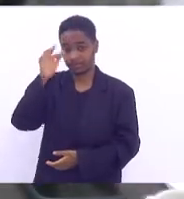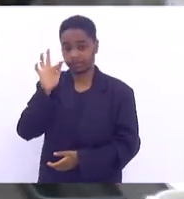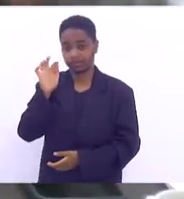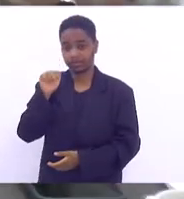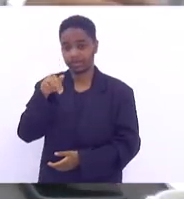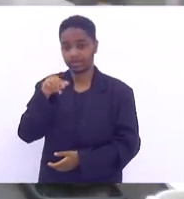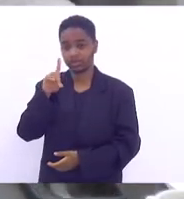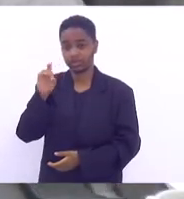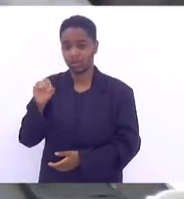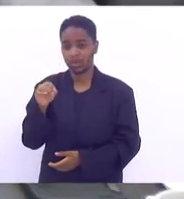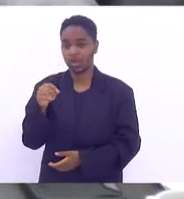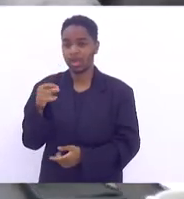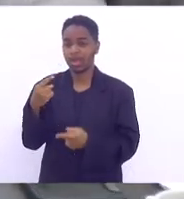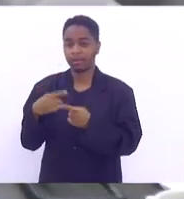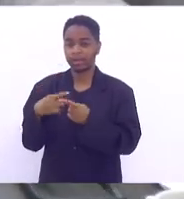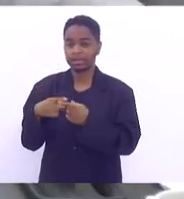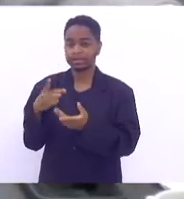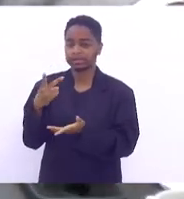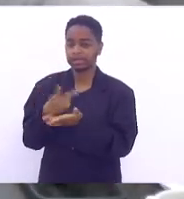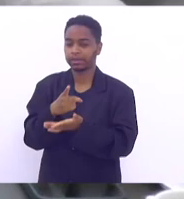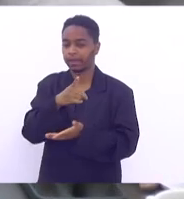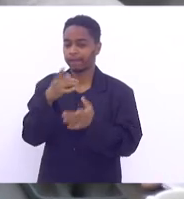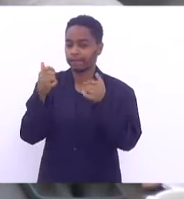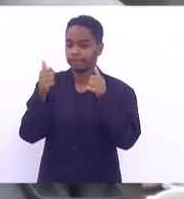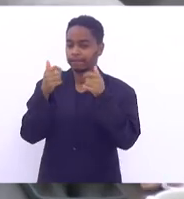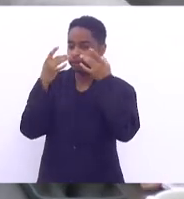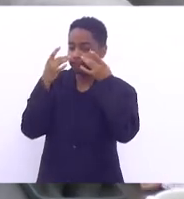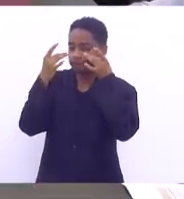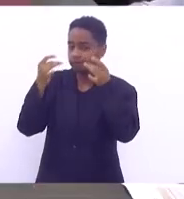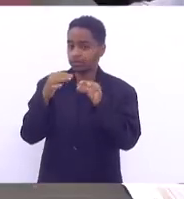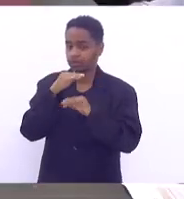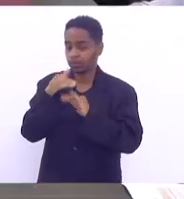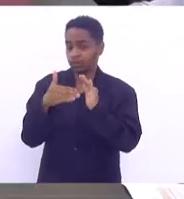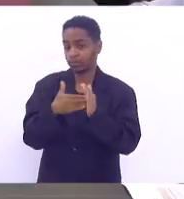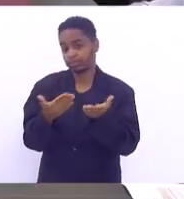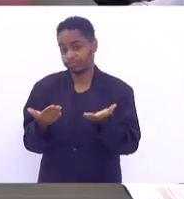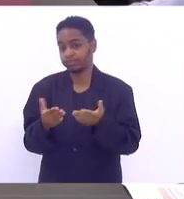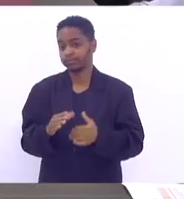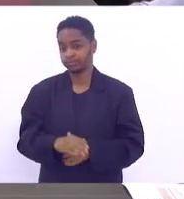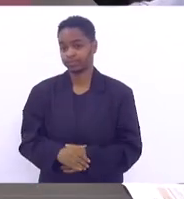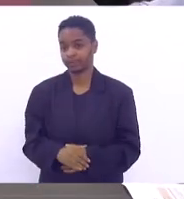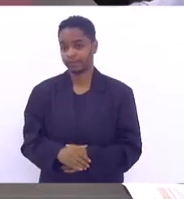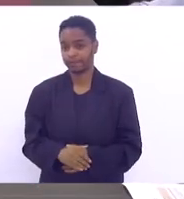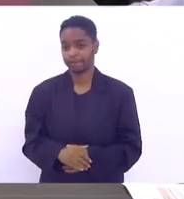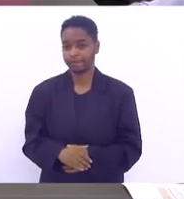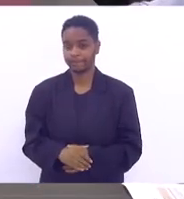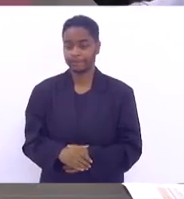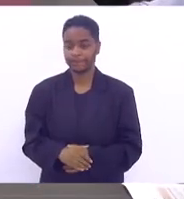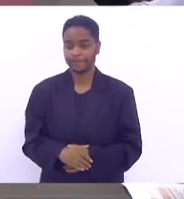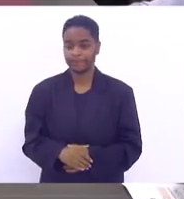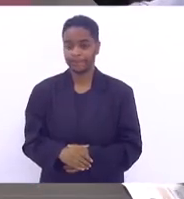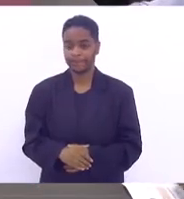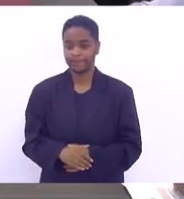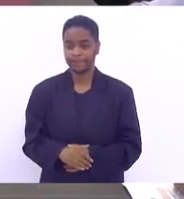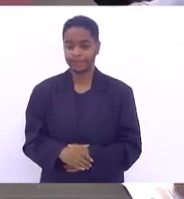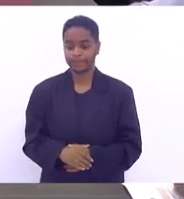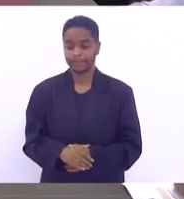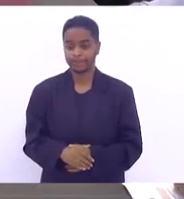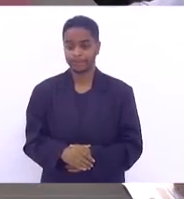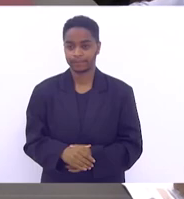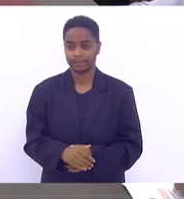olhar preciso sempre da deputada Célia. Não, tem o beneplácito do dado, coitado do deputado Fernando Jordão.